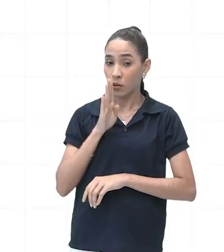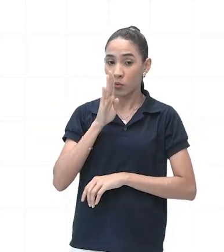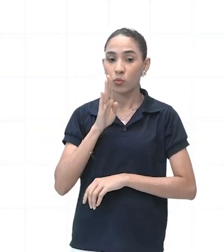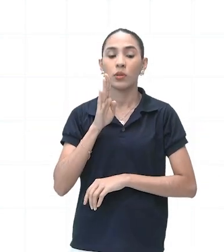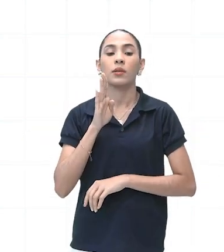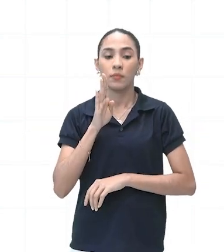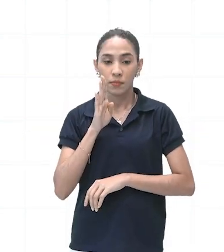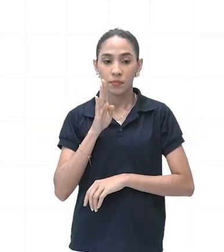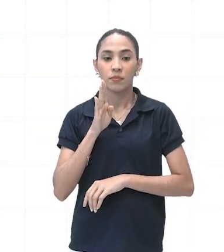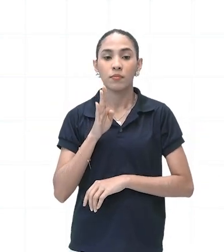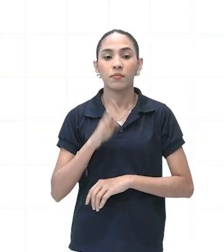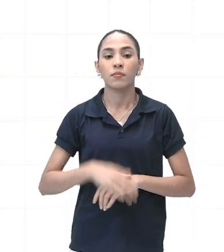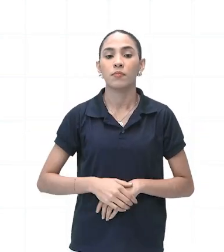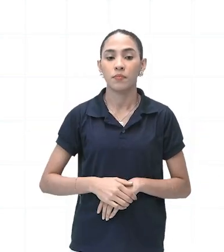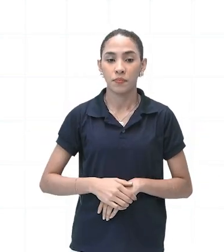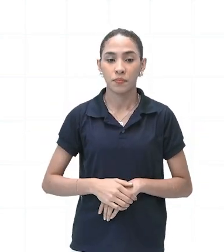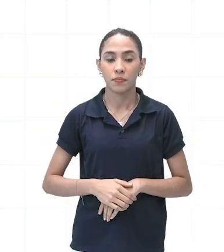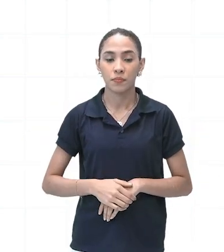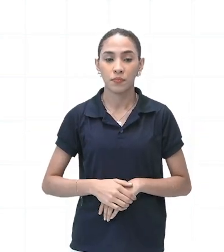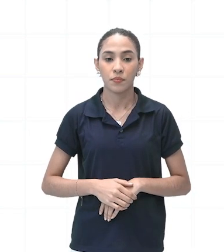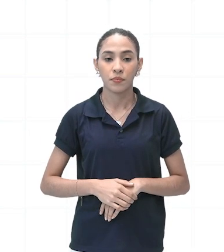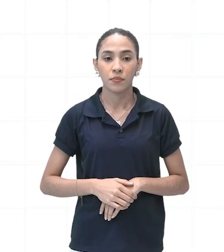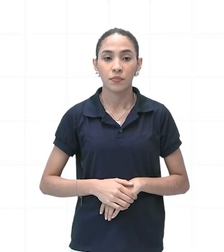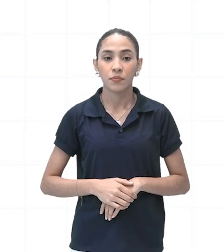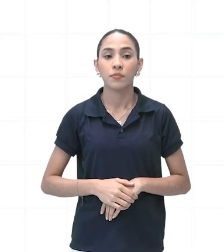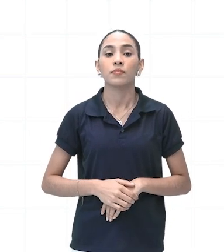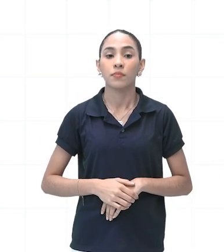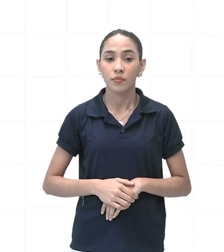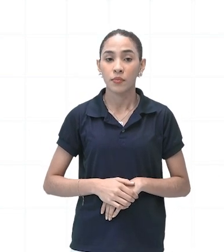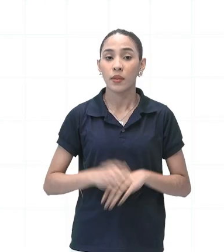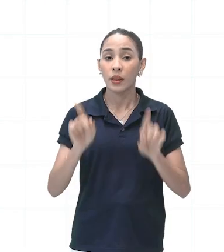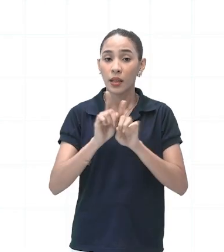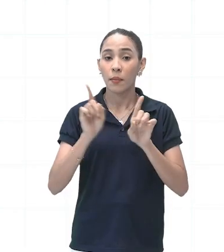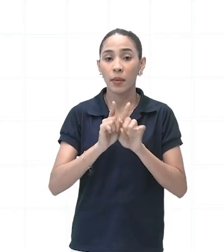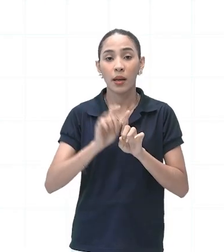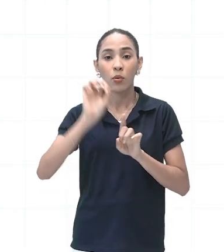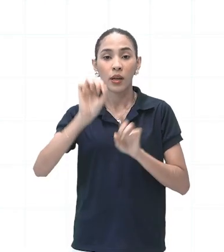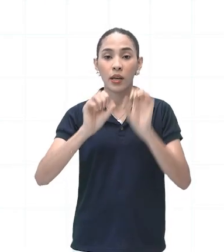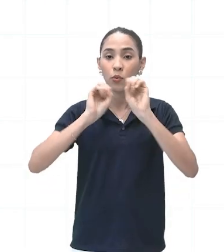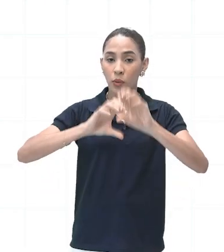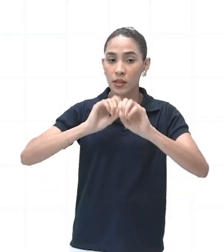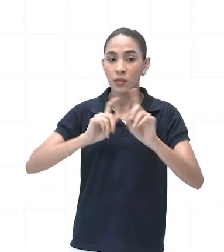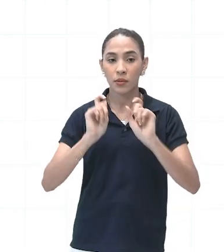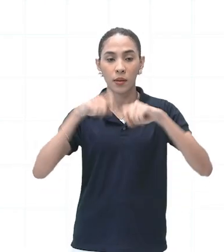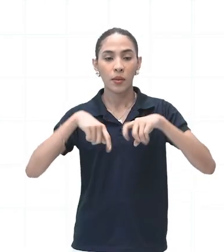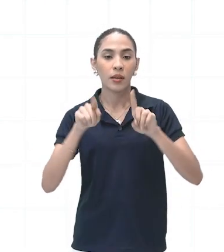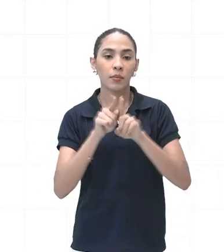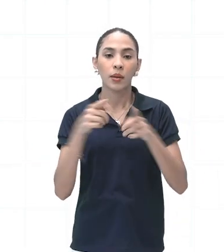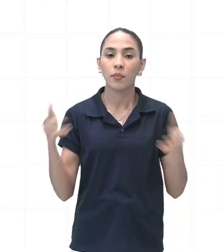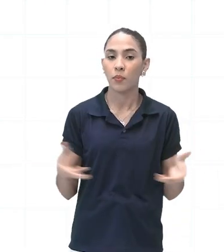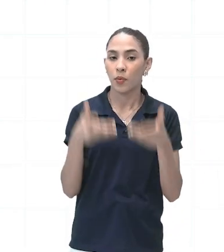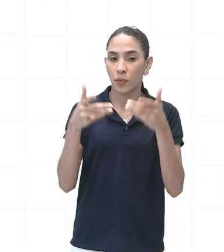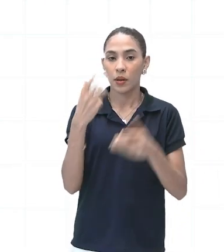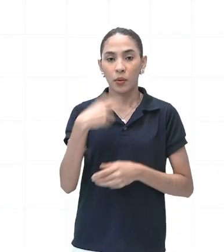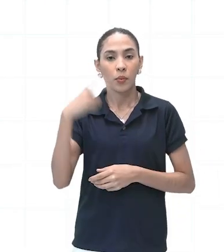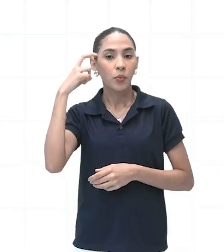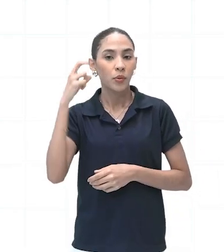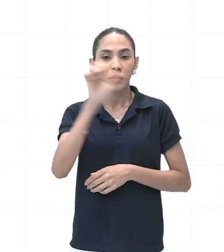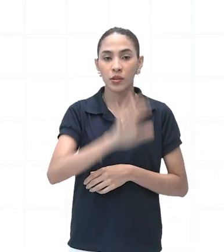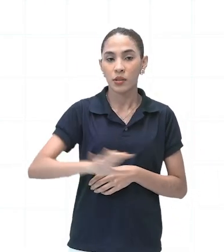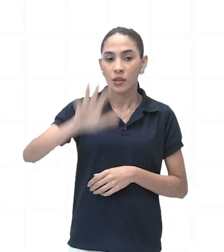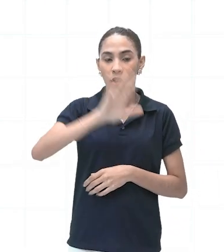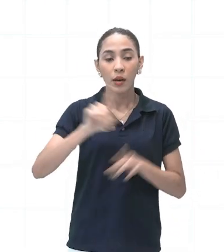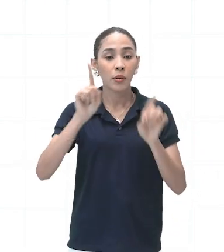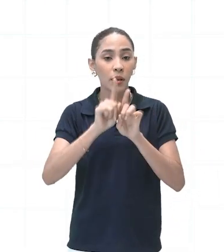e compulsória pelo menos no grau primário. Ser-lhe-á propiciada uma educação capaz de promover a sua cultura